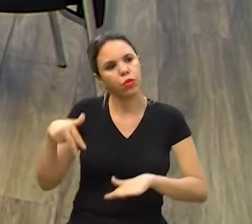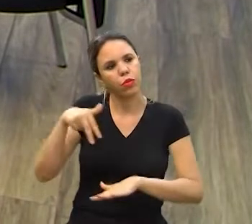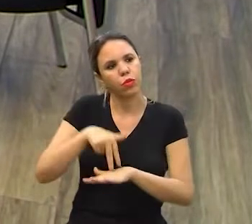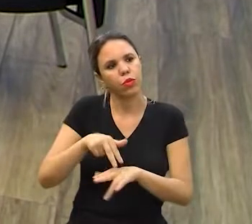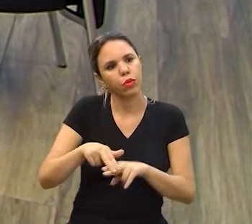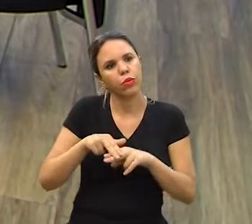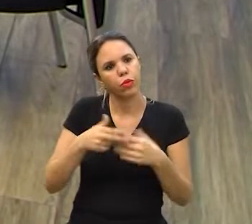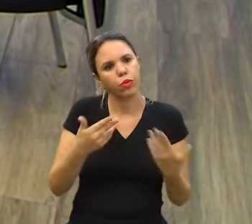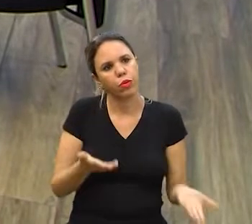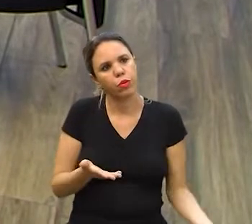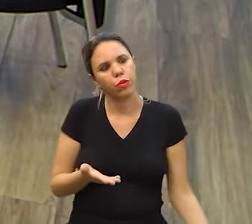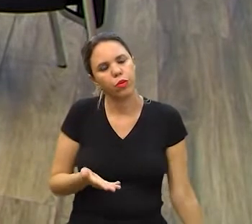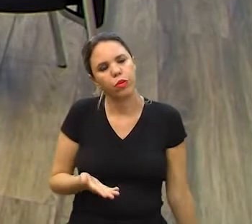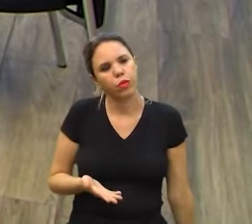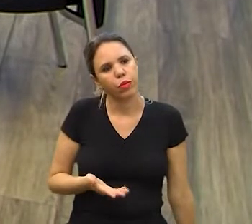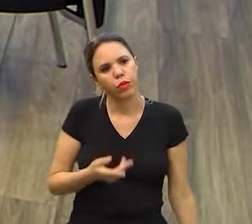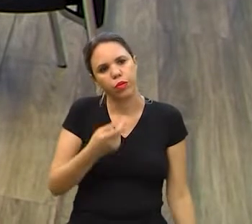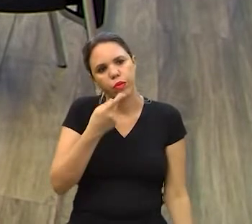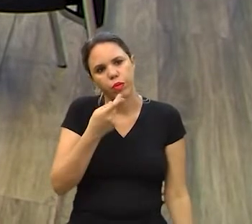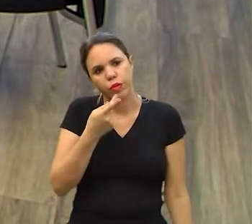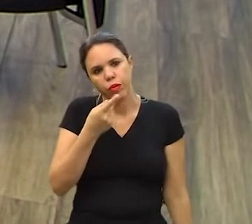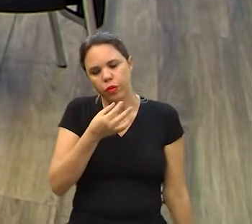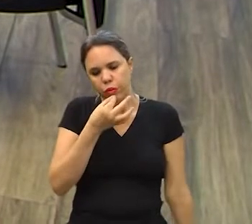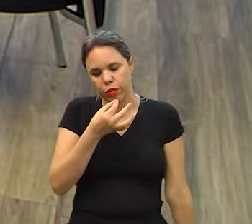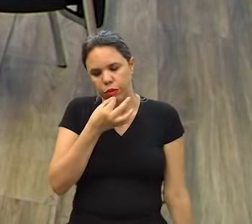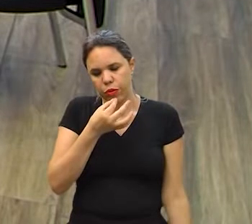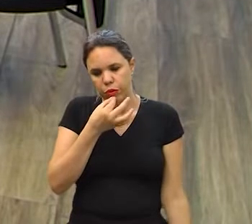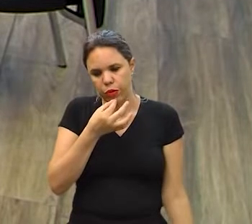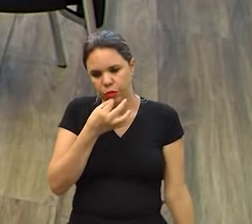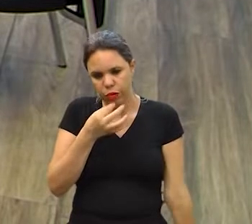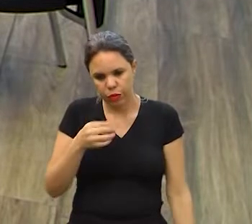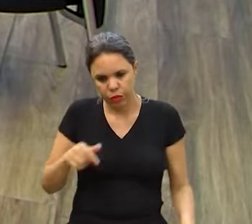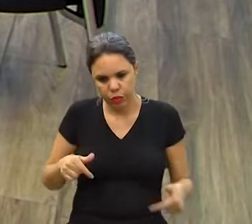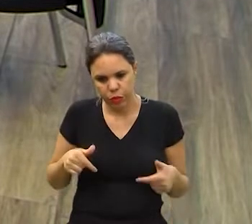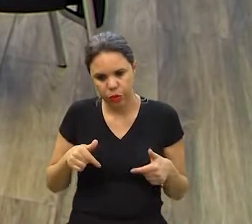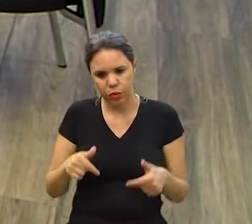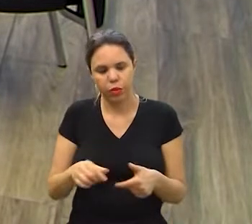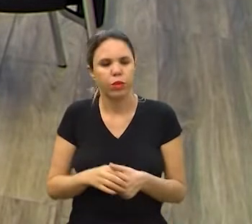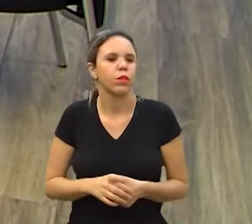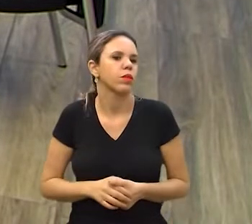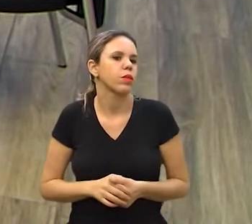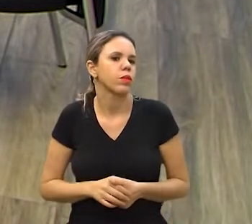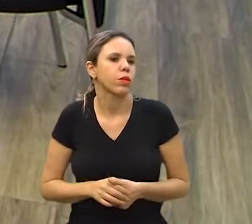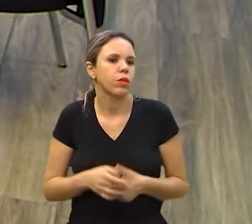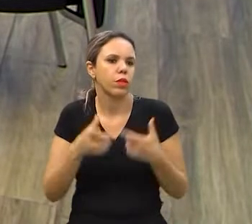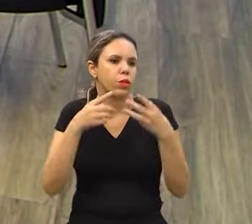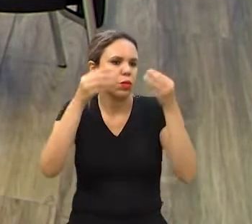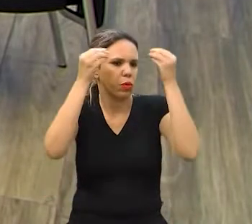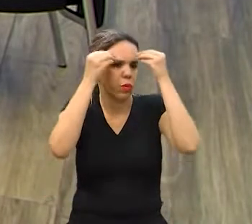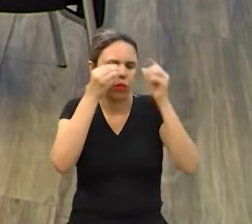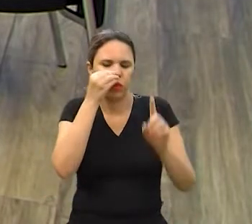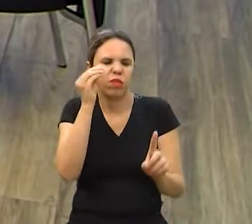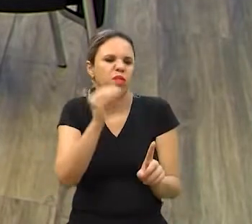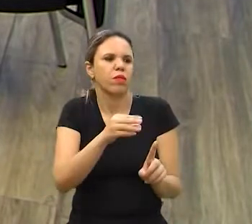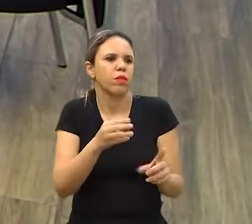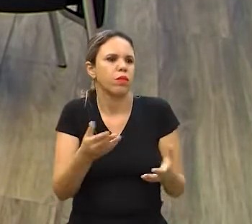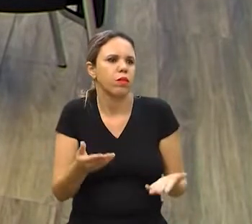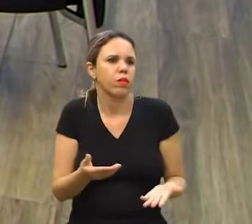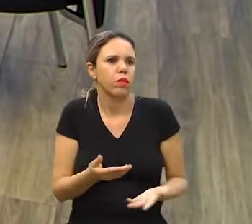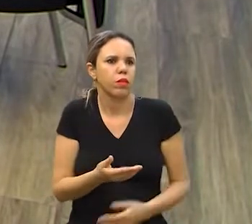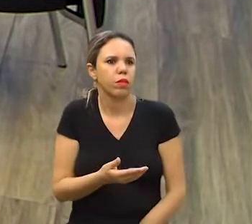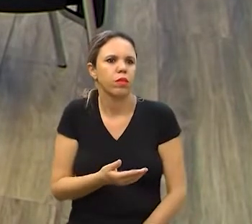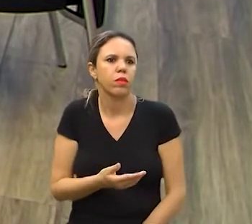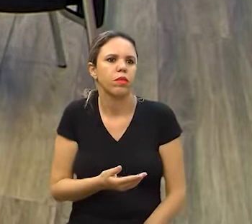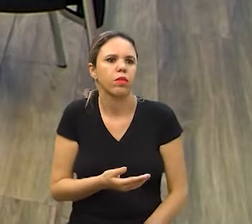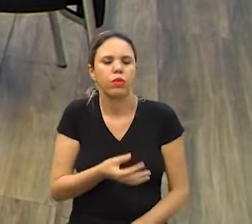a tribuna justamente para, digamos que, se posicionar, reagir àquela linguagem ofensiva e